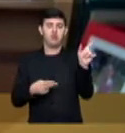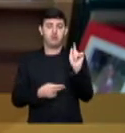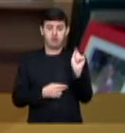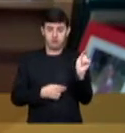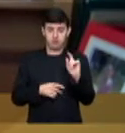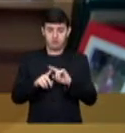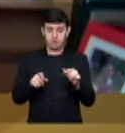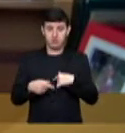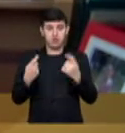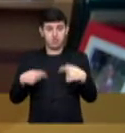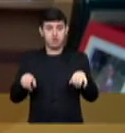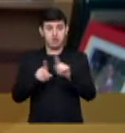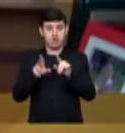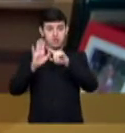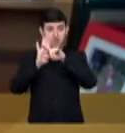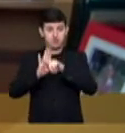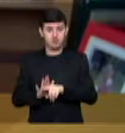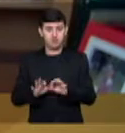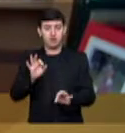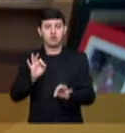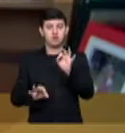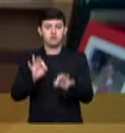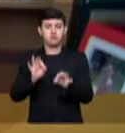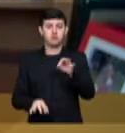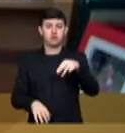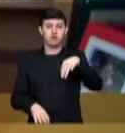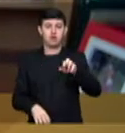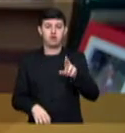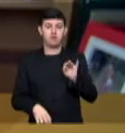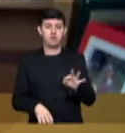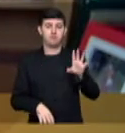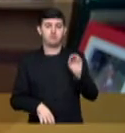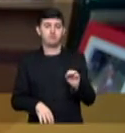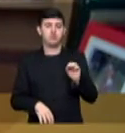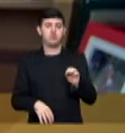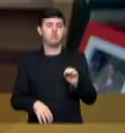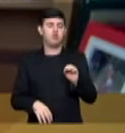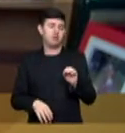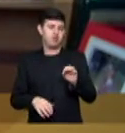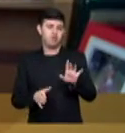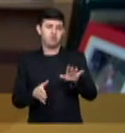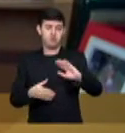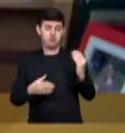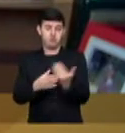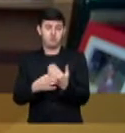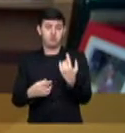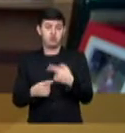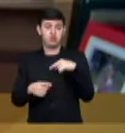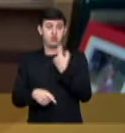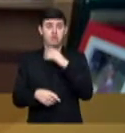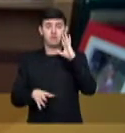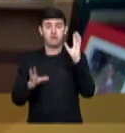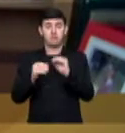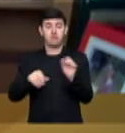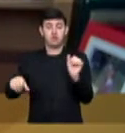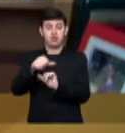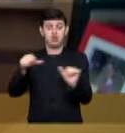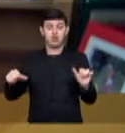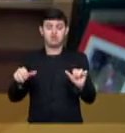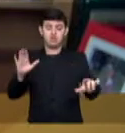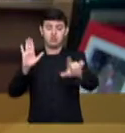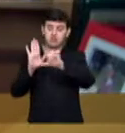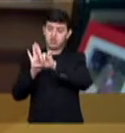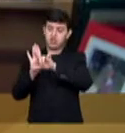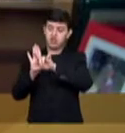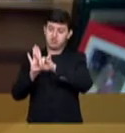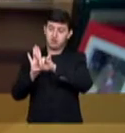é possível julgar o mérito desta ação quando há inequivocamente uma alteração substancial da